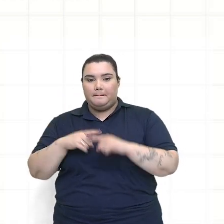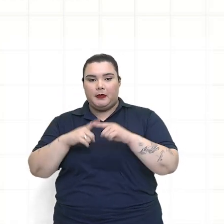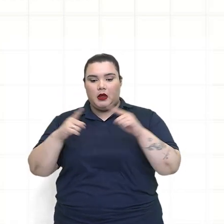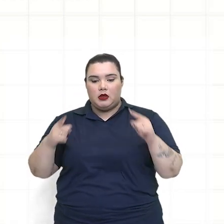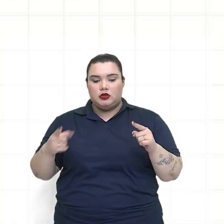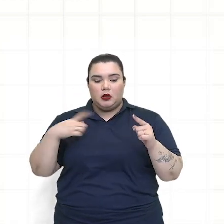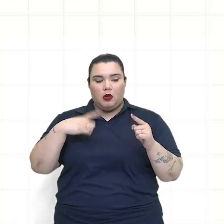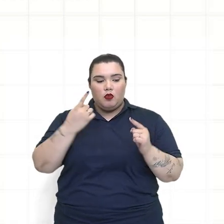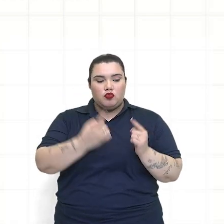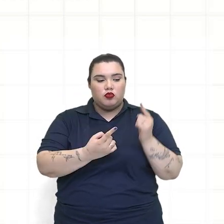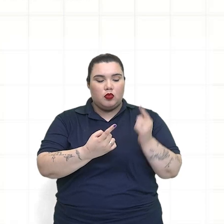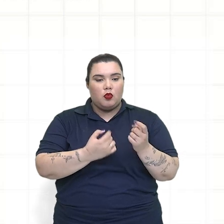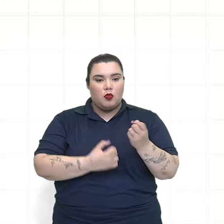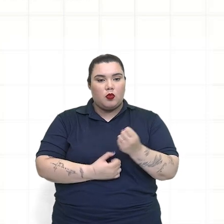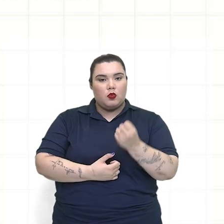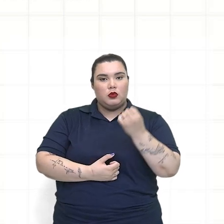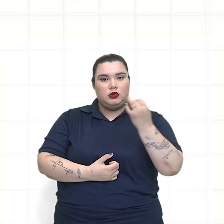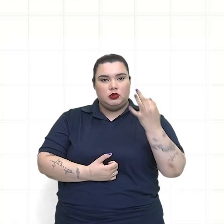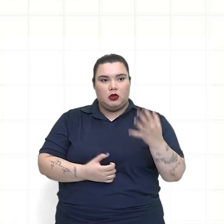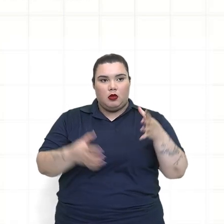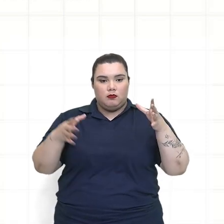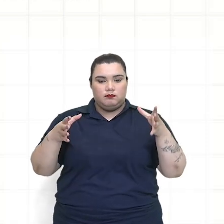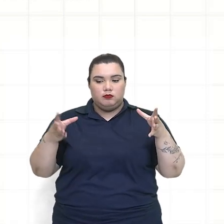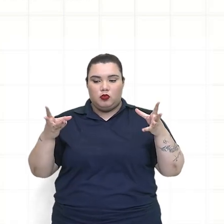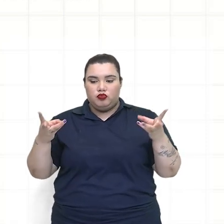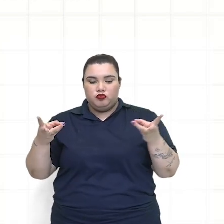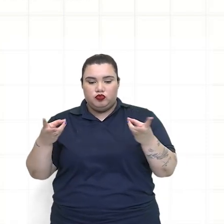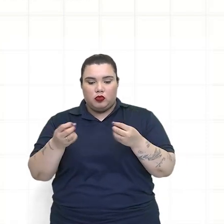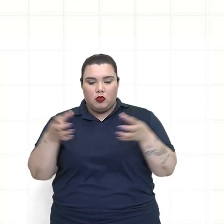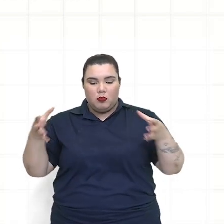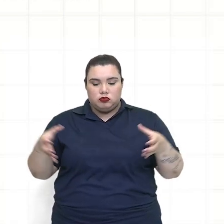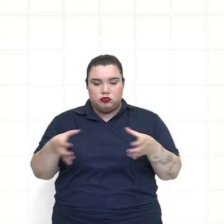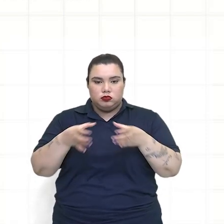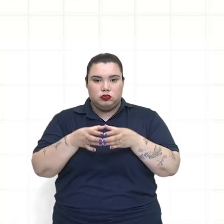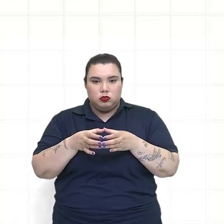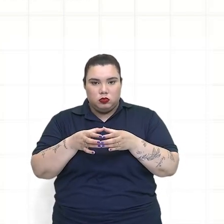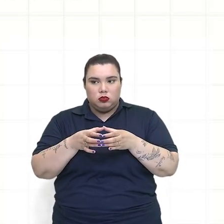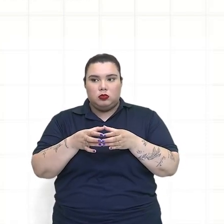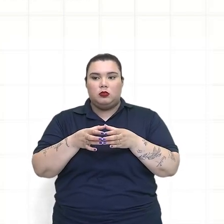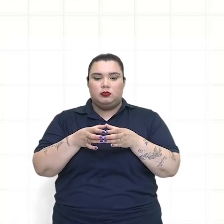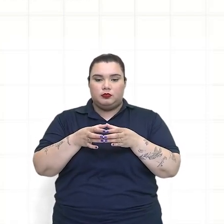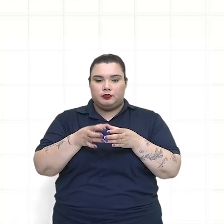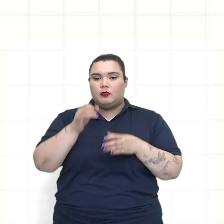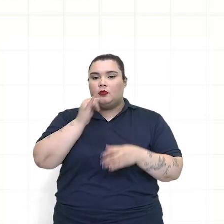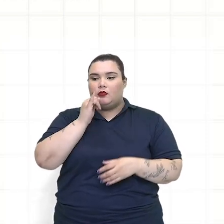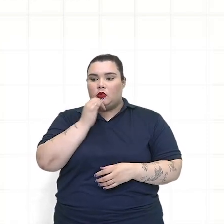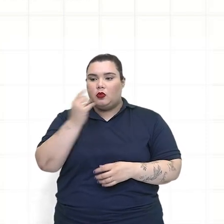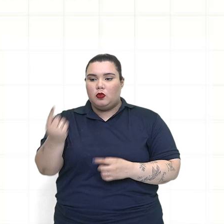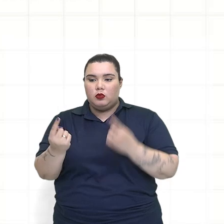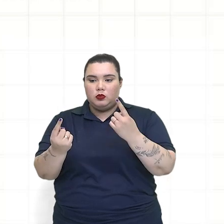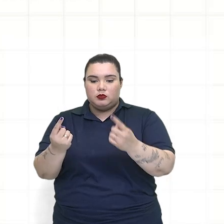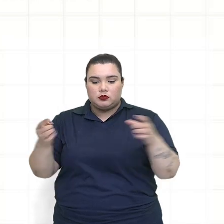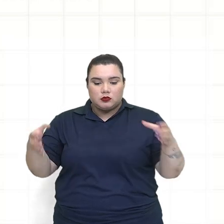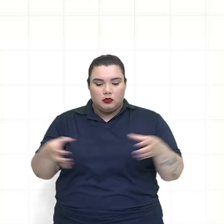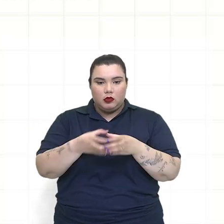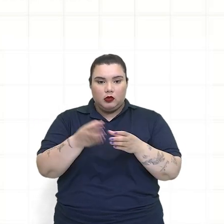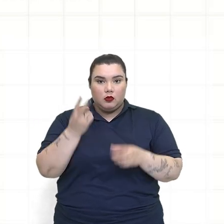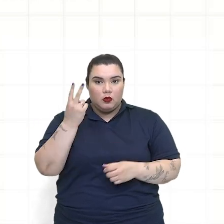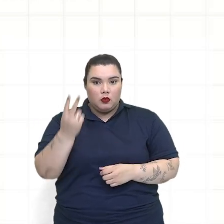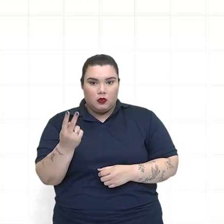ideia de quantidade. Quando você reunia aqui dois objetos que pertenciam ao mesmo conjunto, no caso aqui,